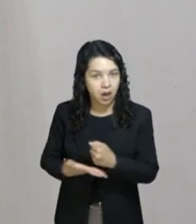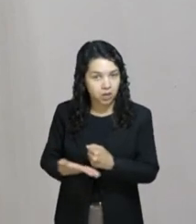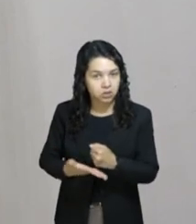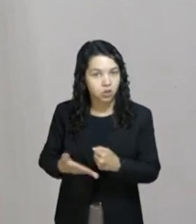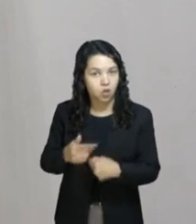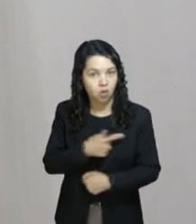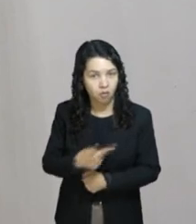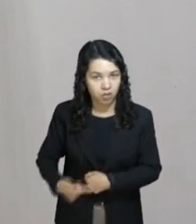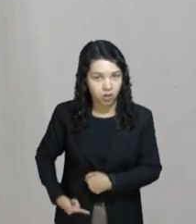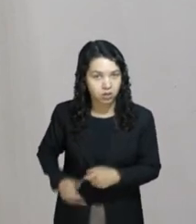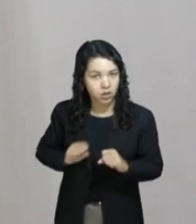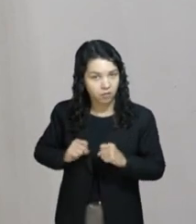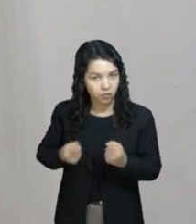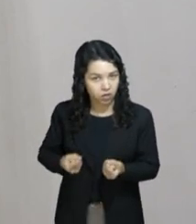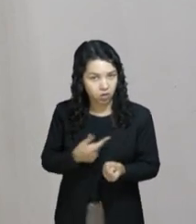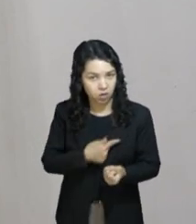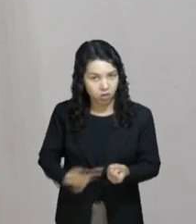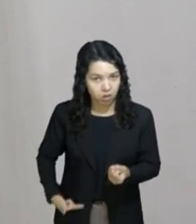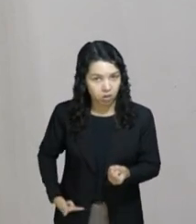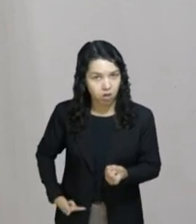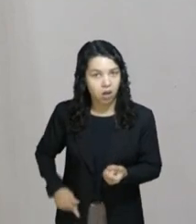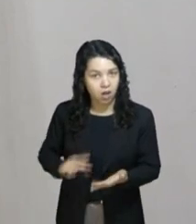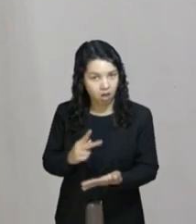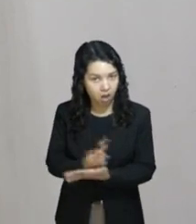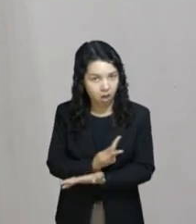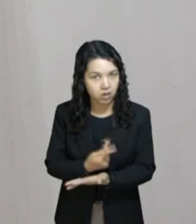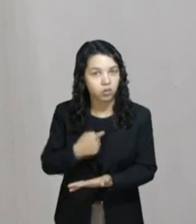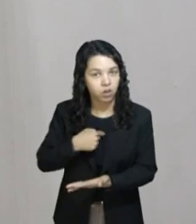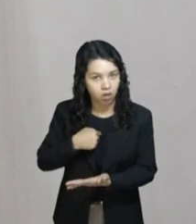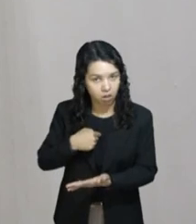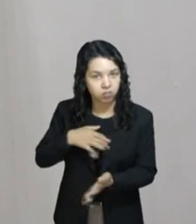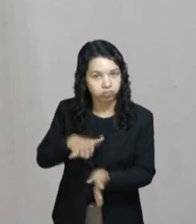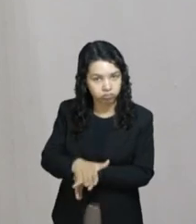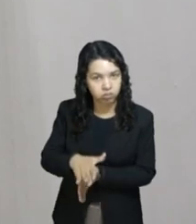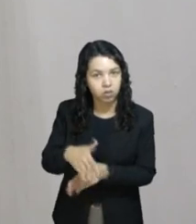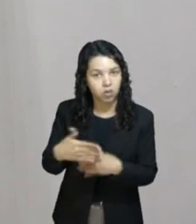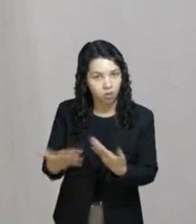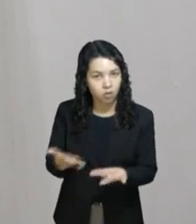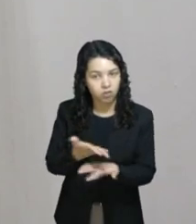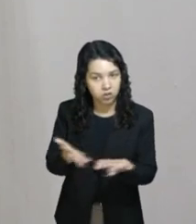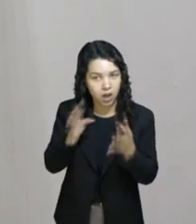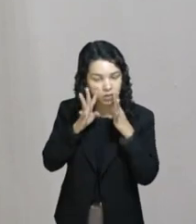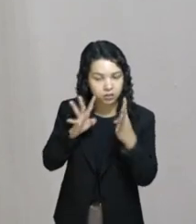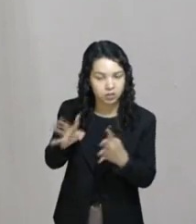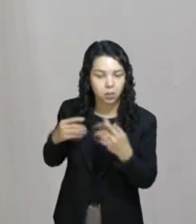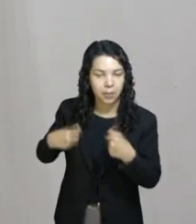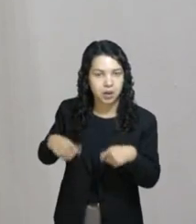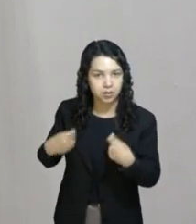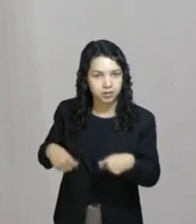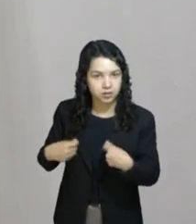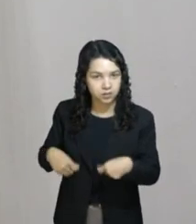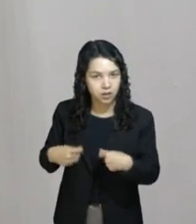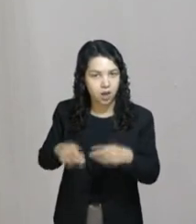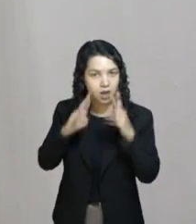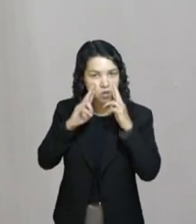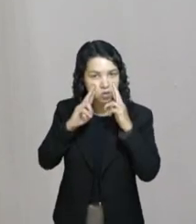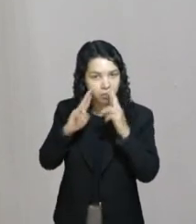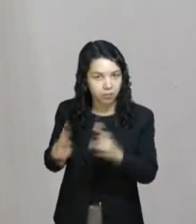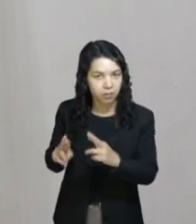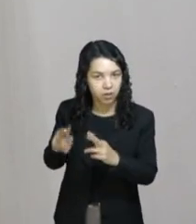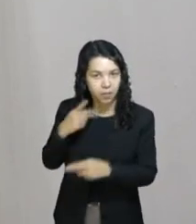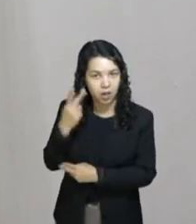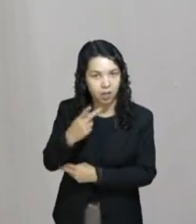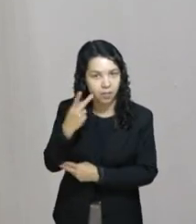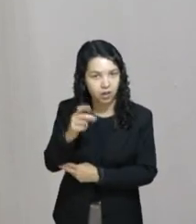o governo mas em coisa errada eu puxo a orelha então só quero que vocês tenham um pouco de atenção e principalmente respeito com Parlamento